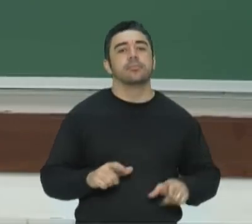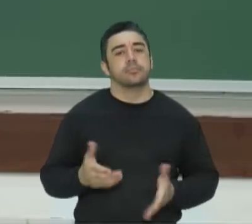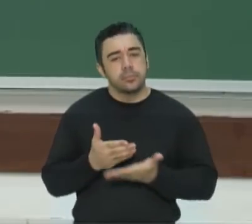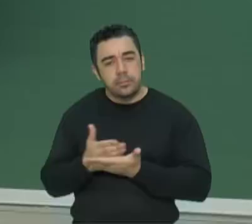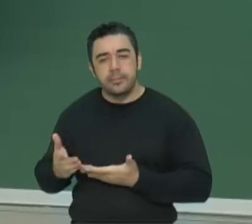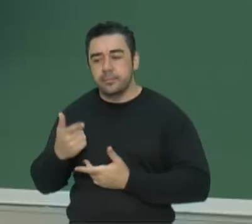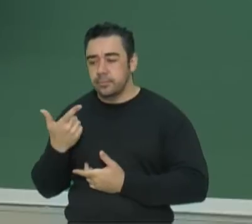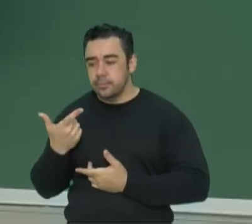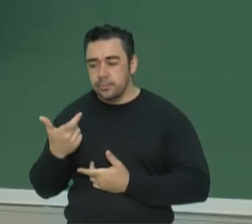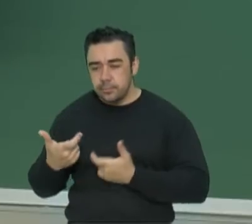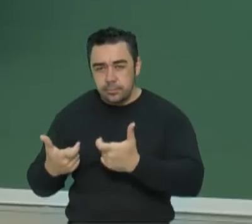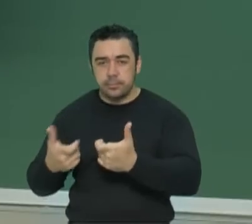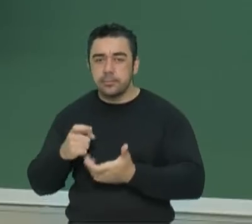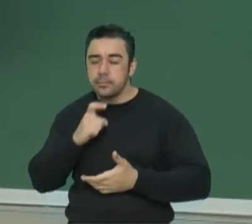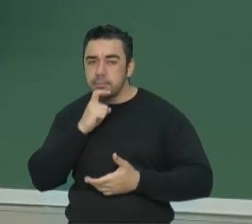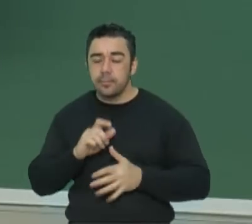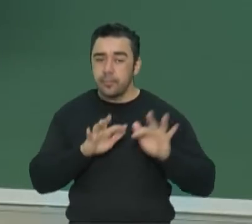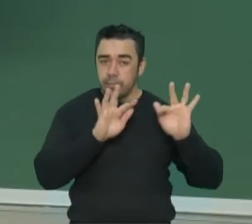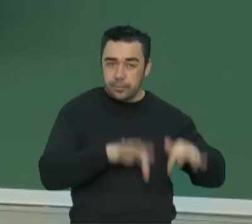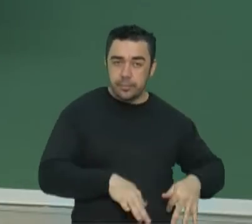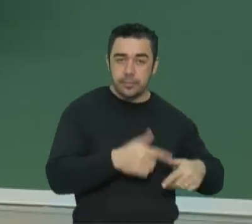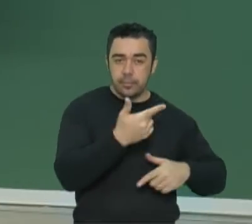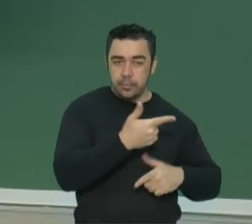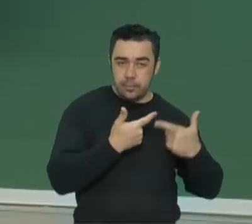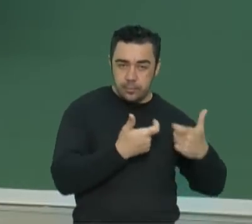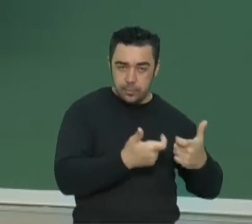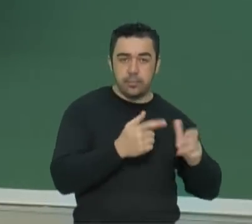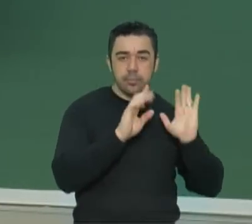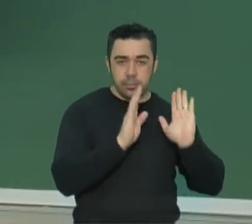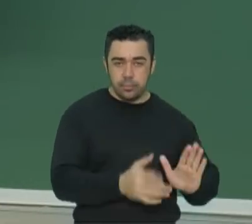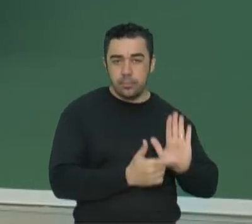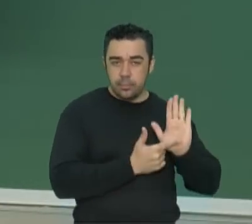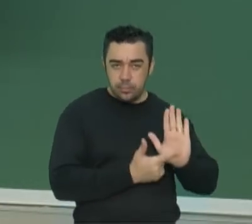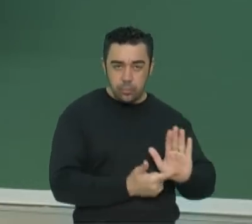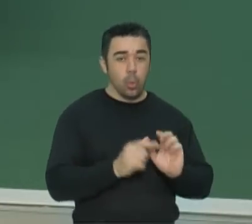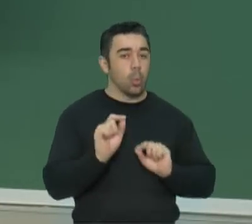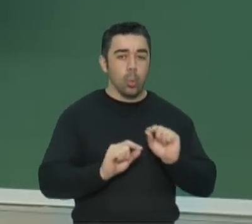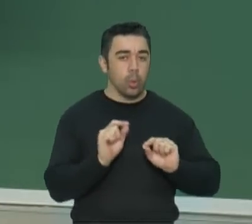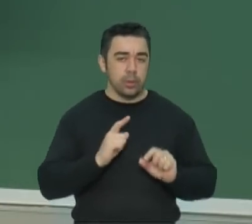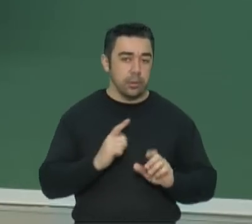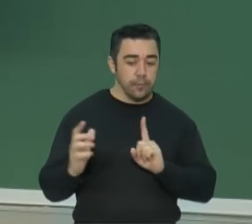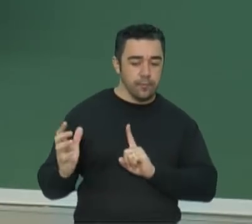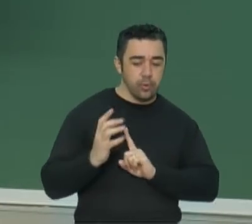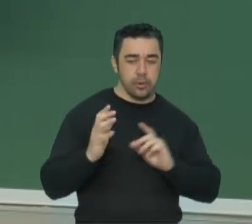Fria. O final da Segunda Guerra Mundial já mostrava a tendência à